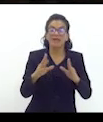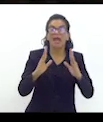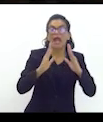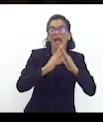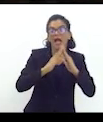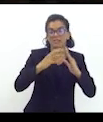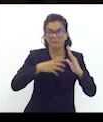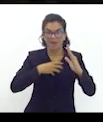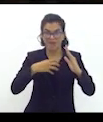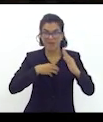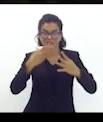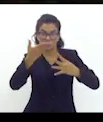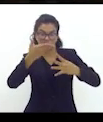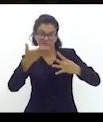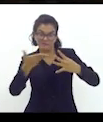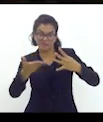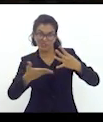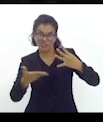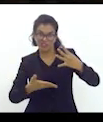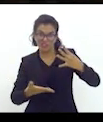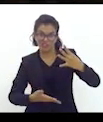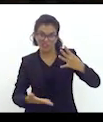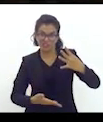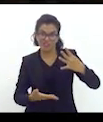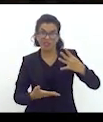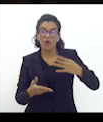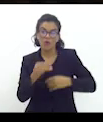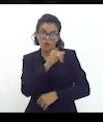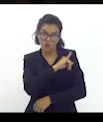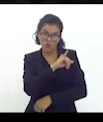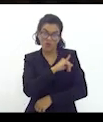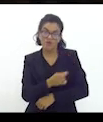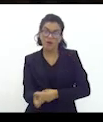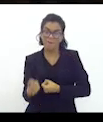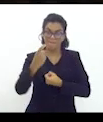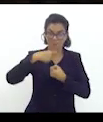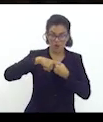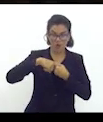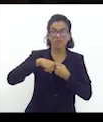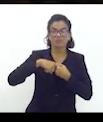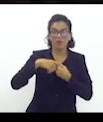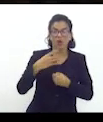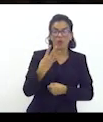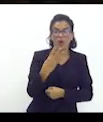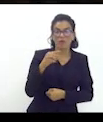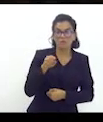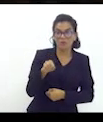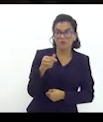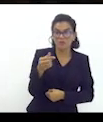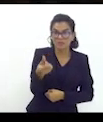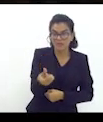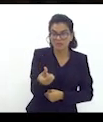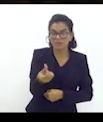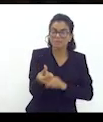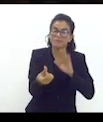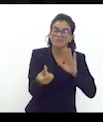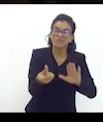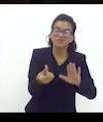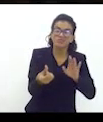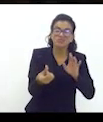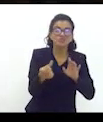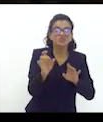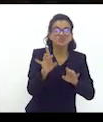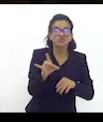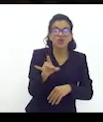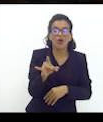parcelas. Então, o Rio de Janeiro será restituído, não na sua perda de 4,6, somente em